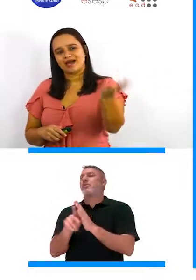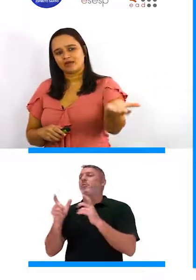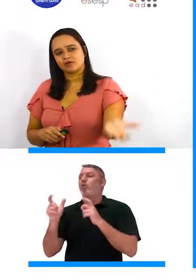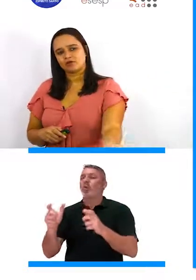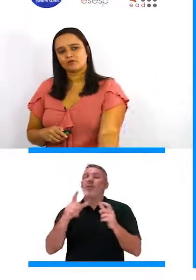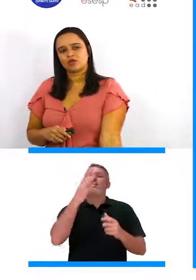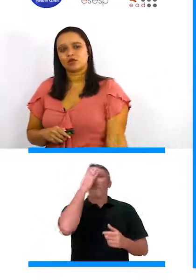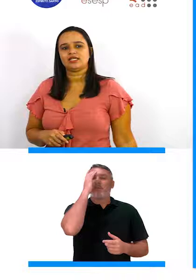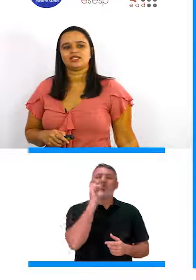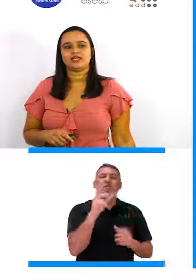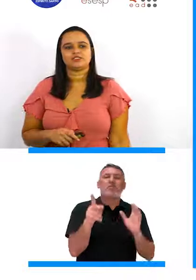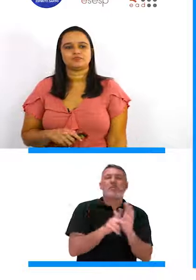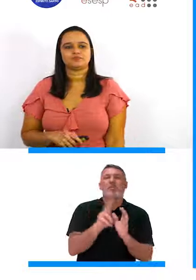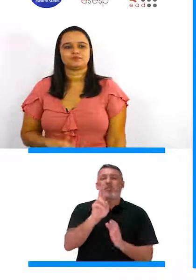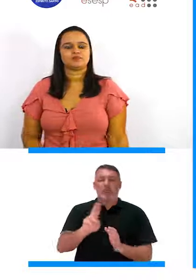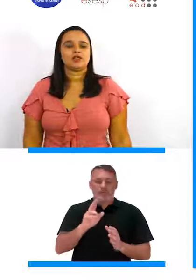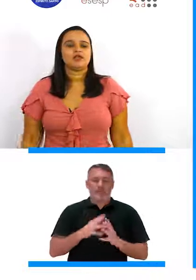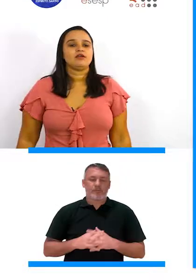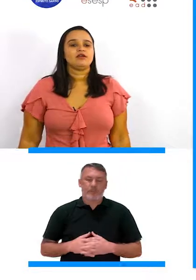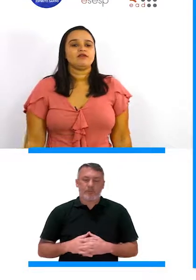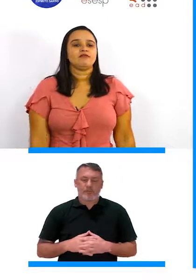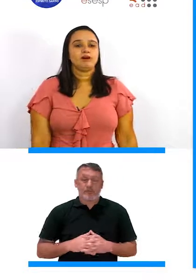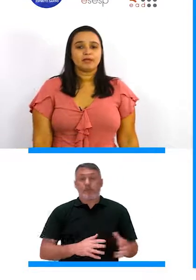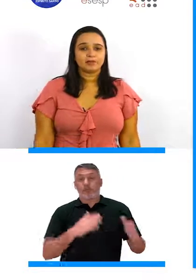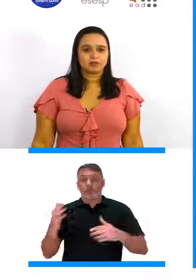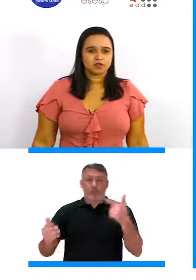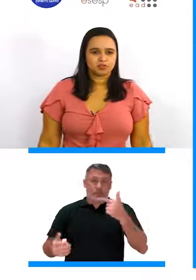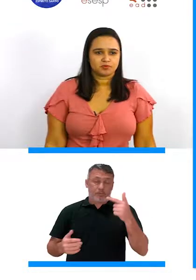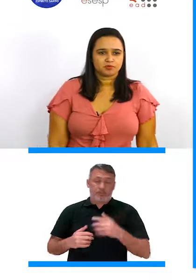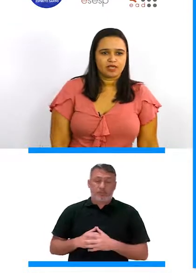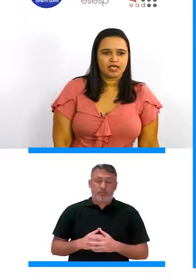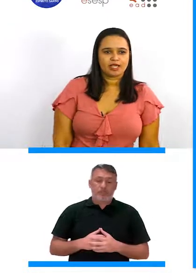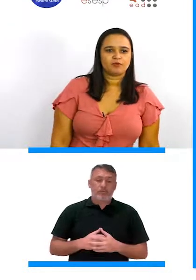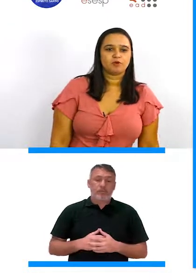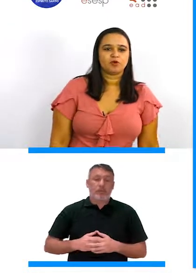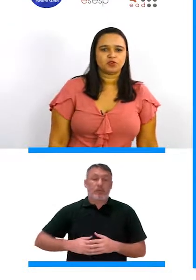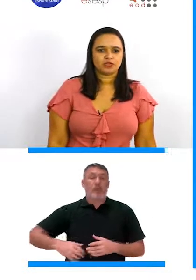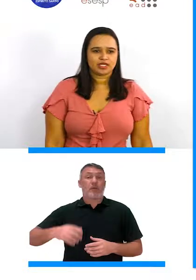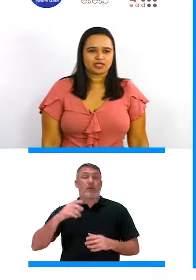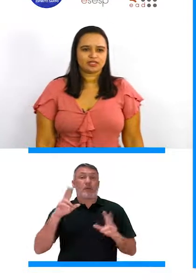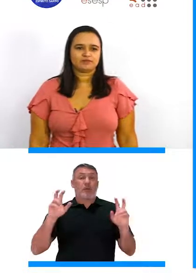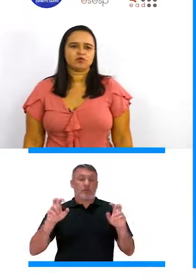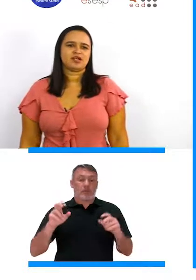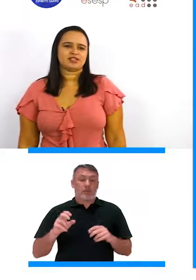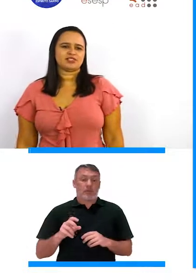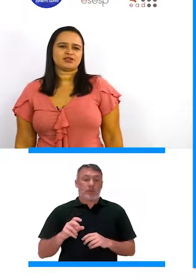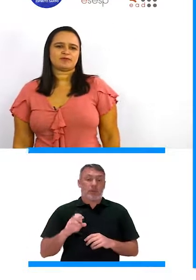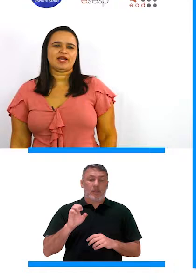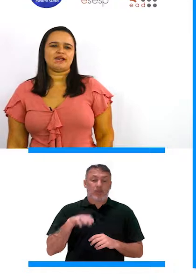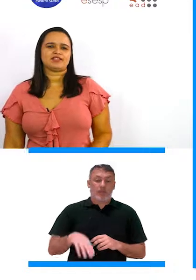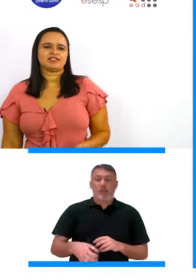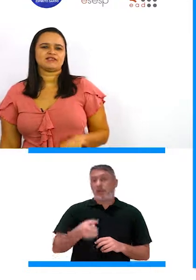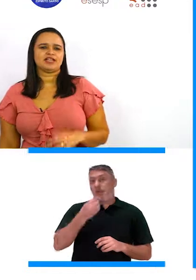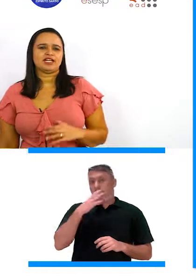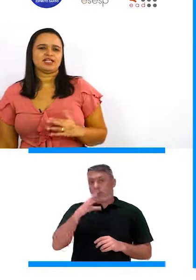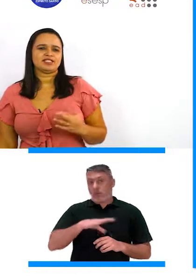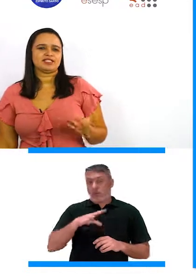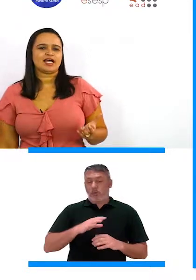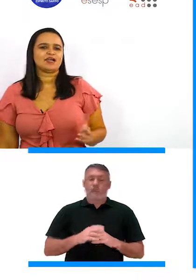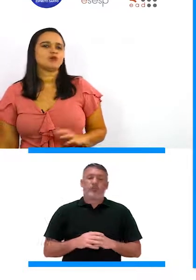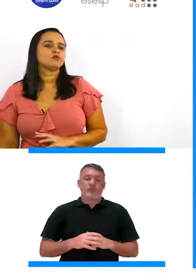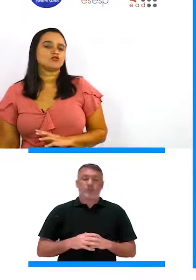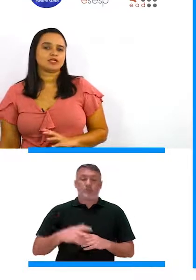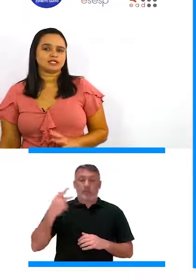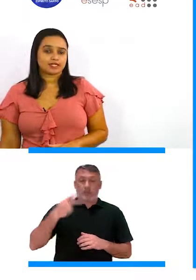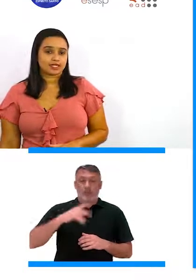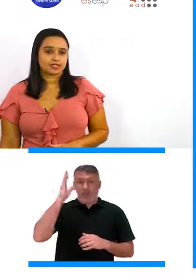que marcam uma localidade. Vamos para a próxima. Em bom português. No Brasil, as palavras envelhecem e